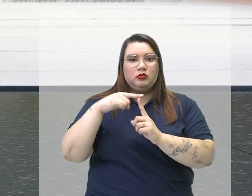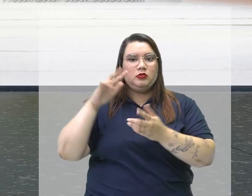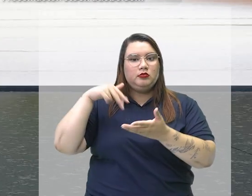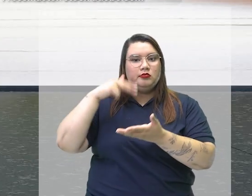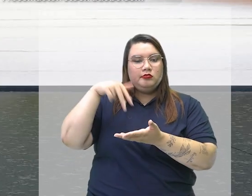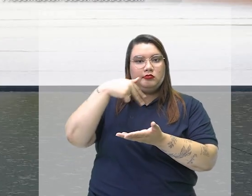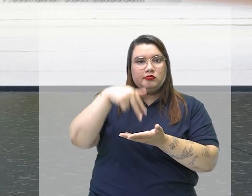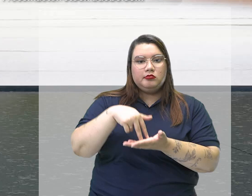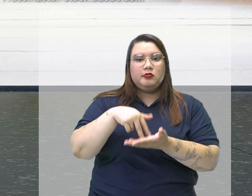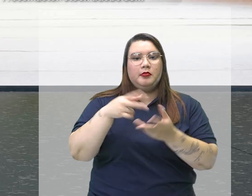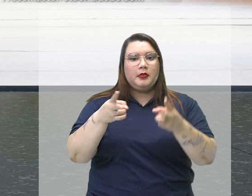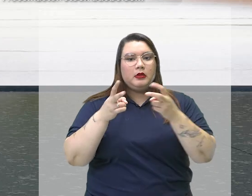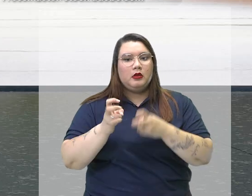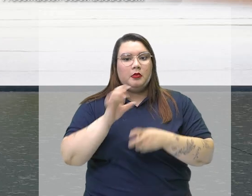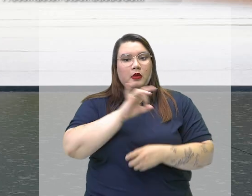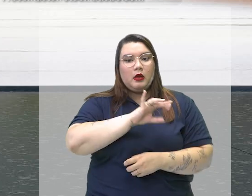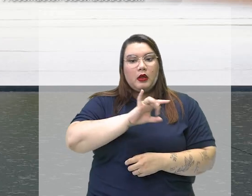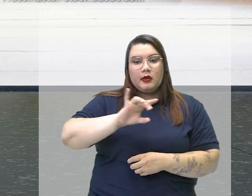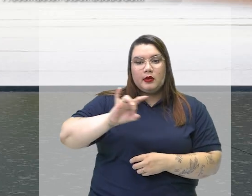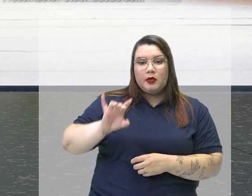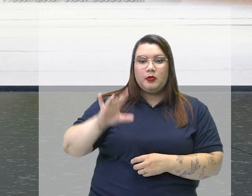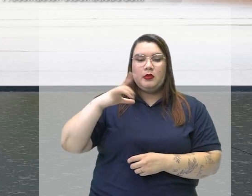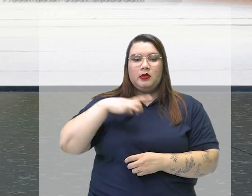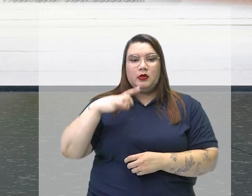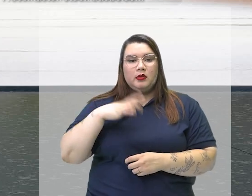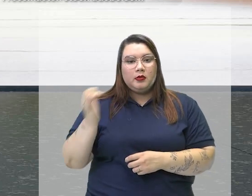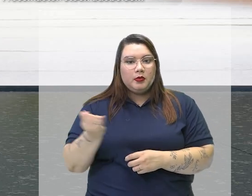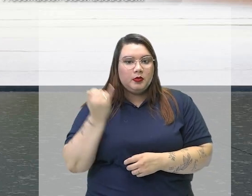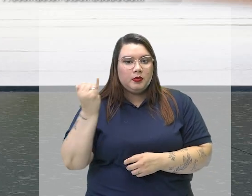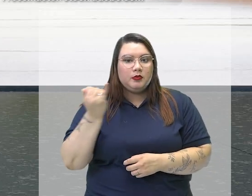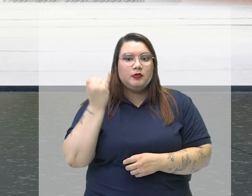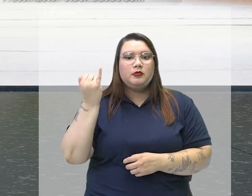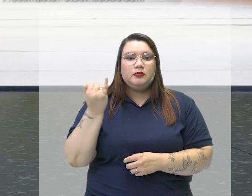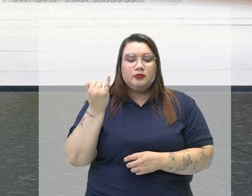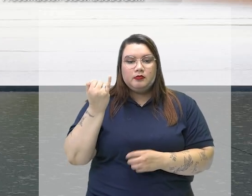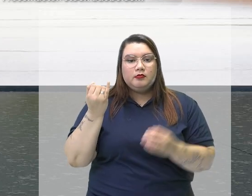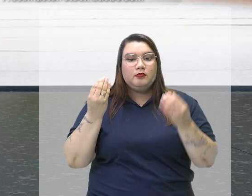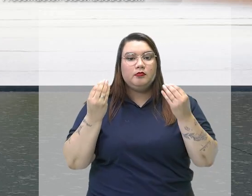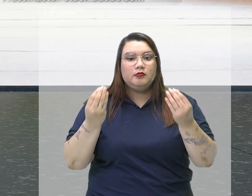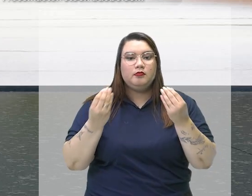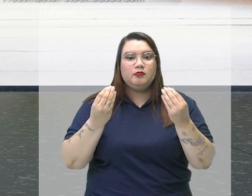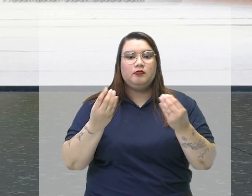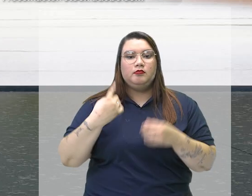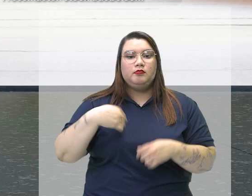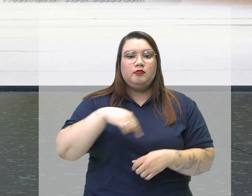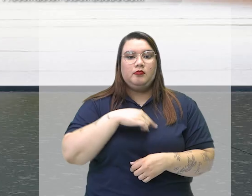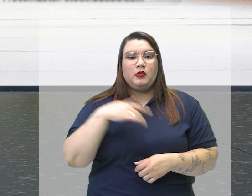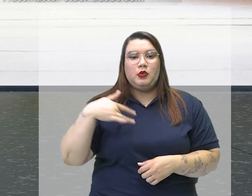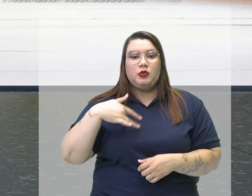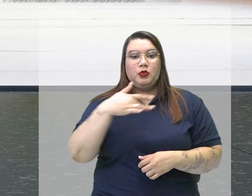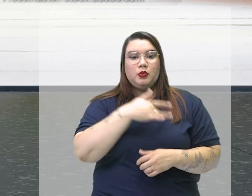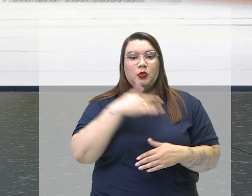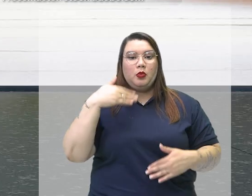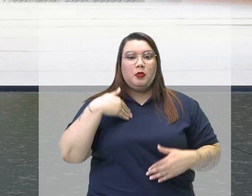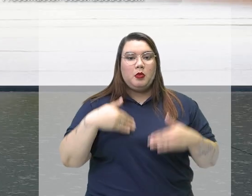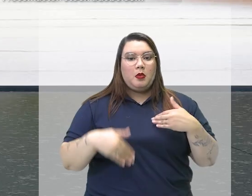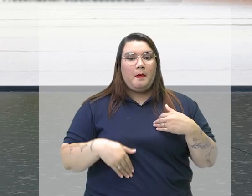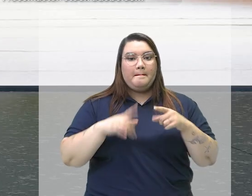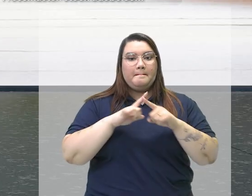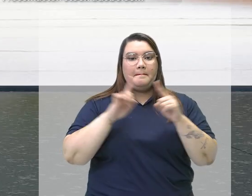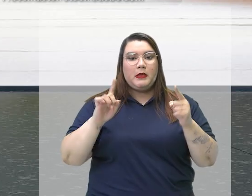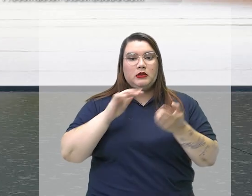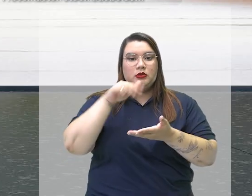de ginástica e vocês viram que cada uma delas é muito importante para a questão da nossa saúde